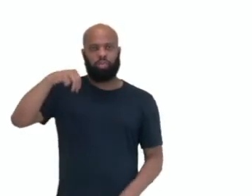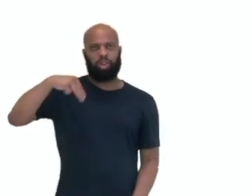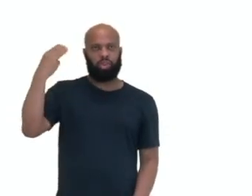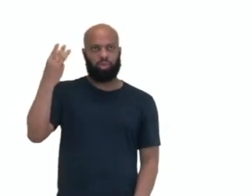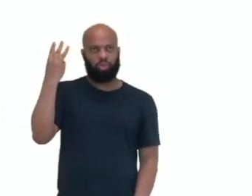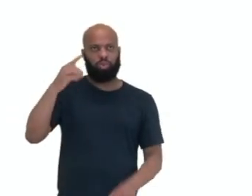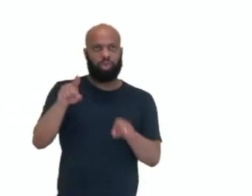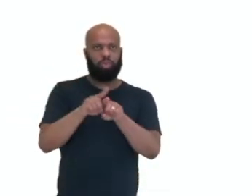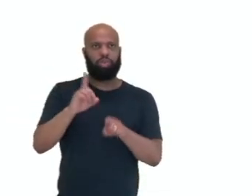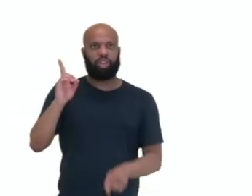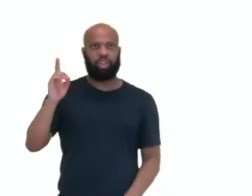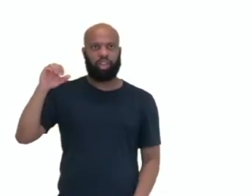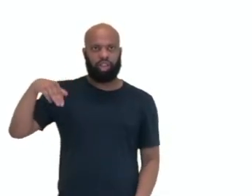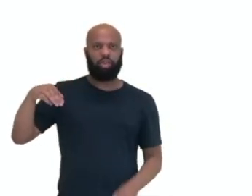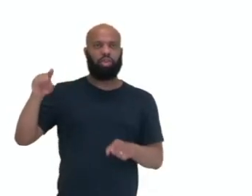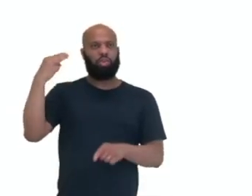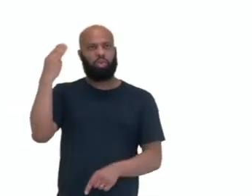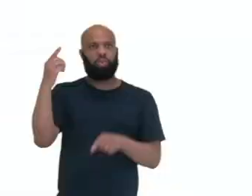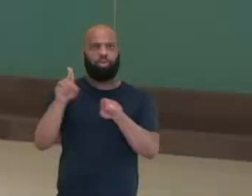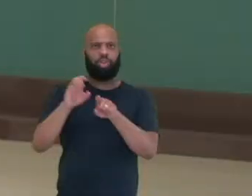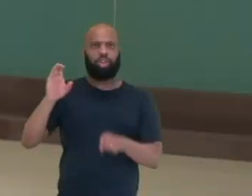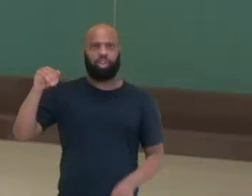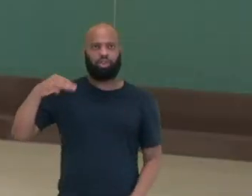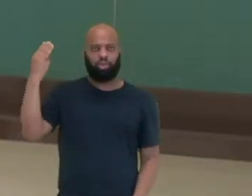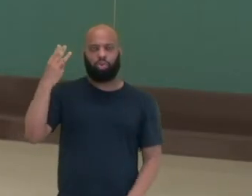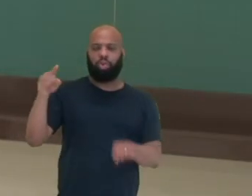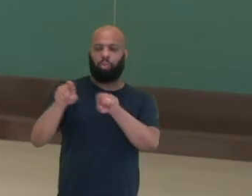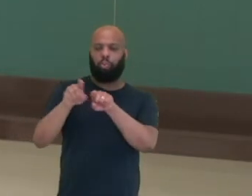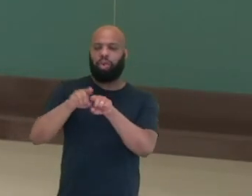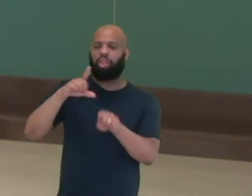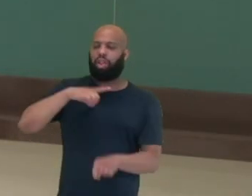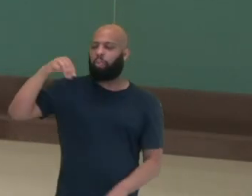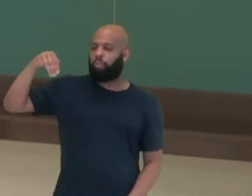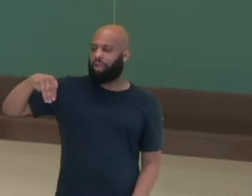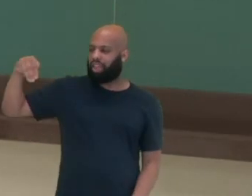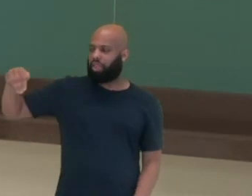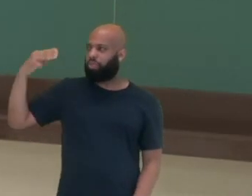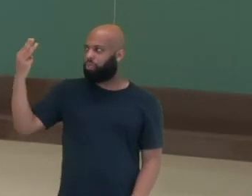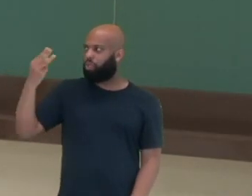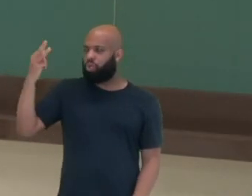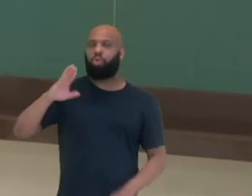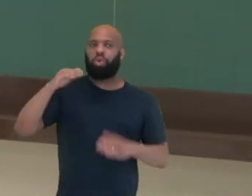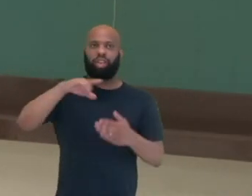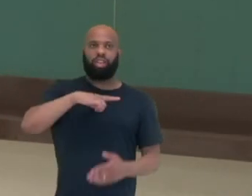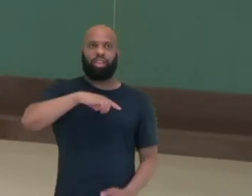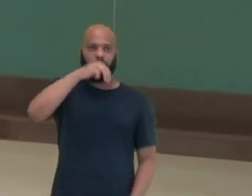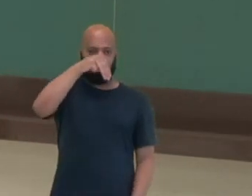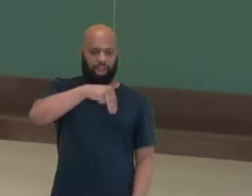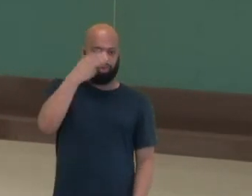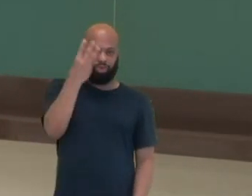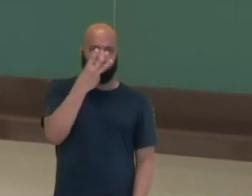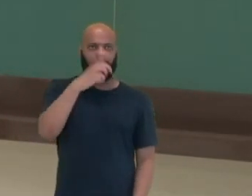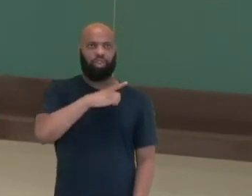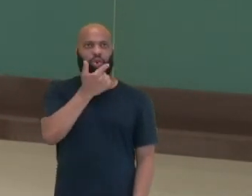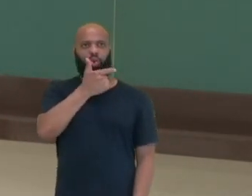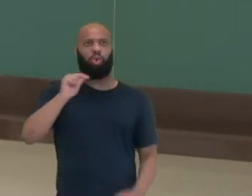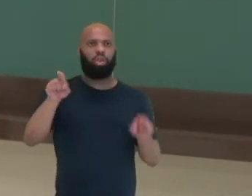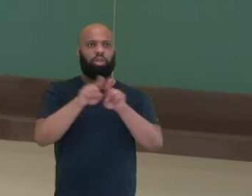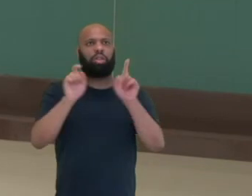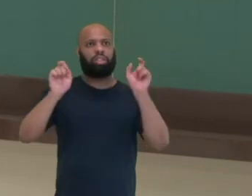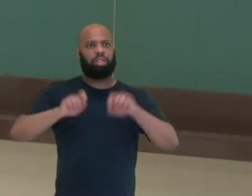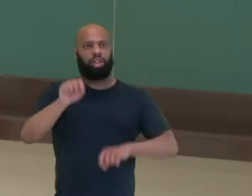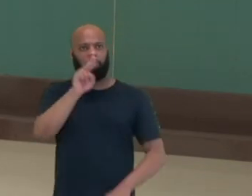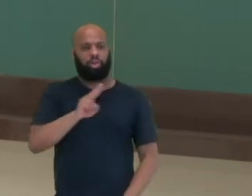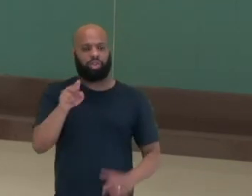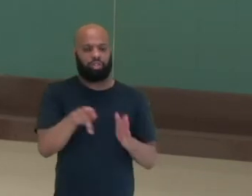cúbico e assim vai, né? Ó, centímetro cúbico e milímetro cúbico, tá? E além do metro cúbico, existem outras unidades,